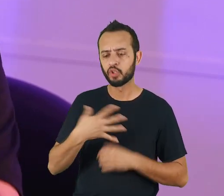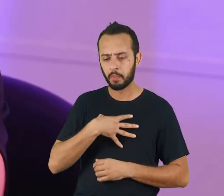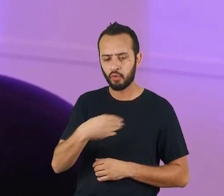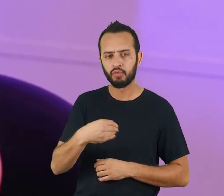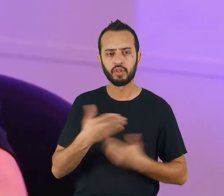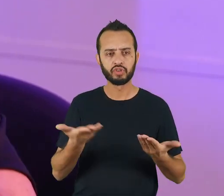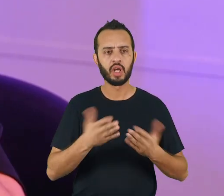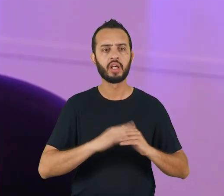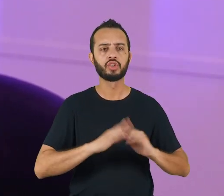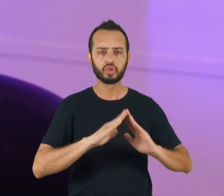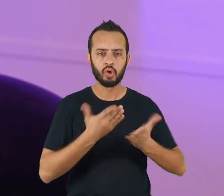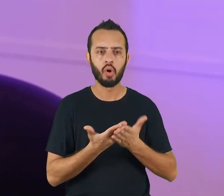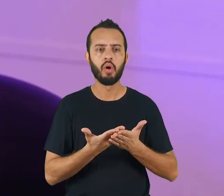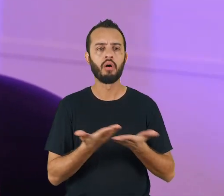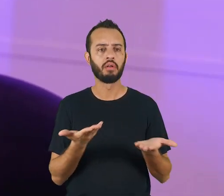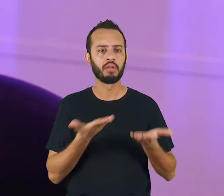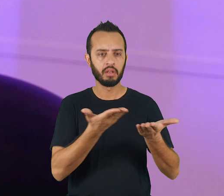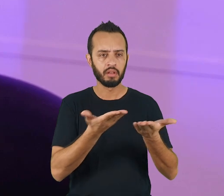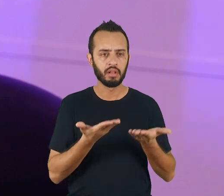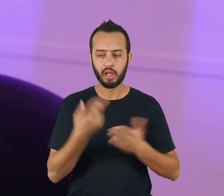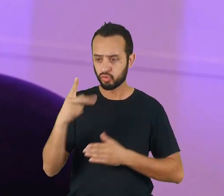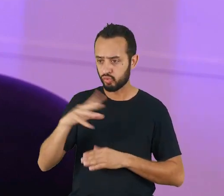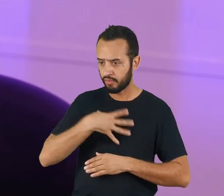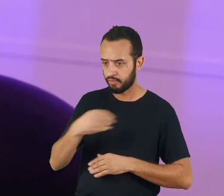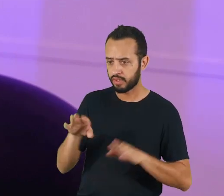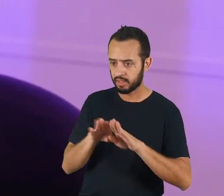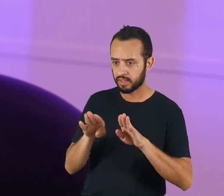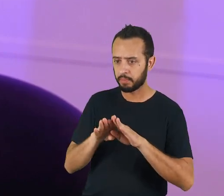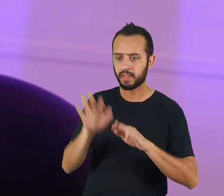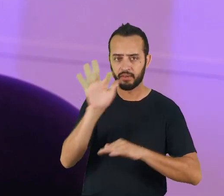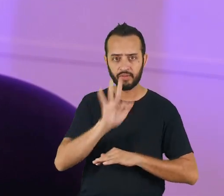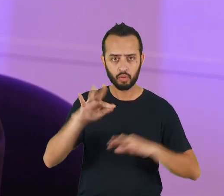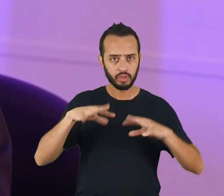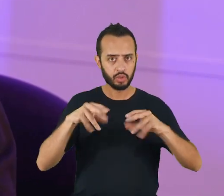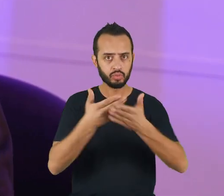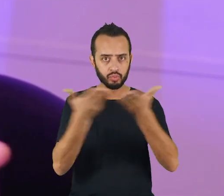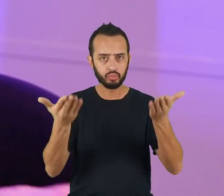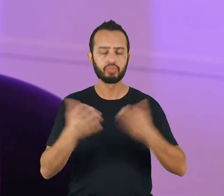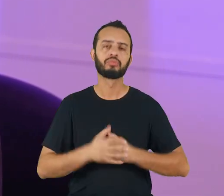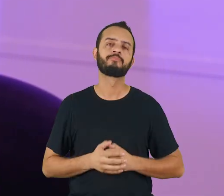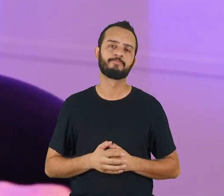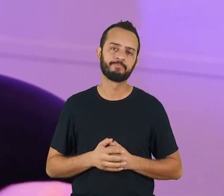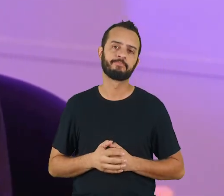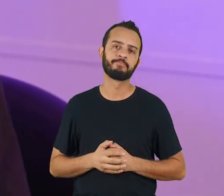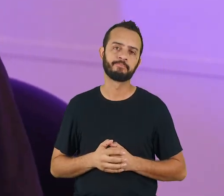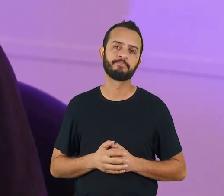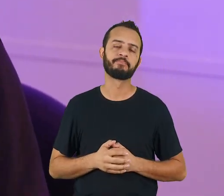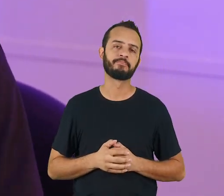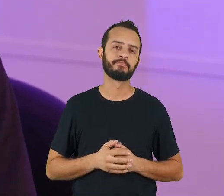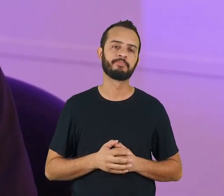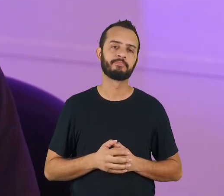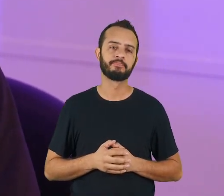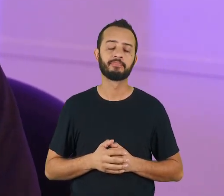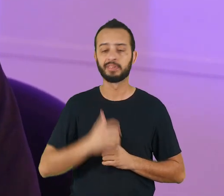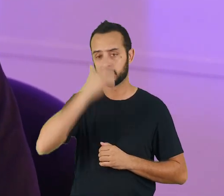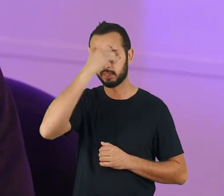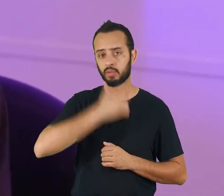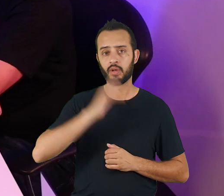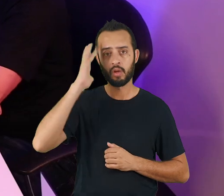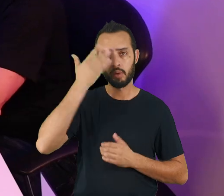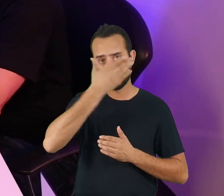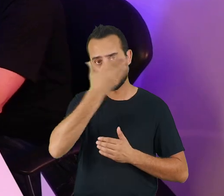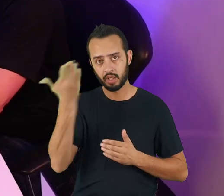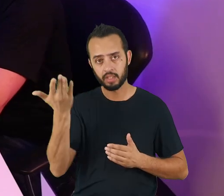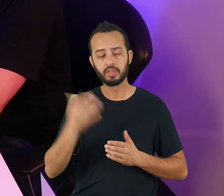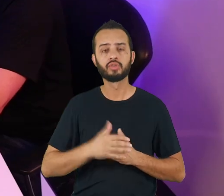filhos voltaram estão estudando minha filha tá indo lá no na sua filha também Exatamente é então eu eu acho que é